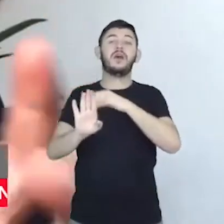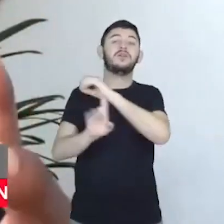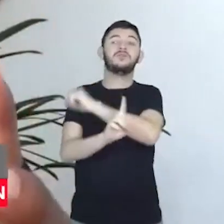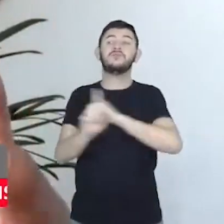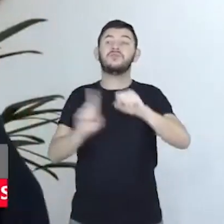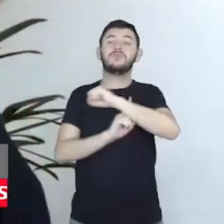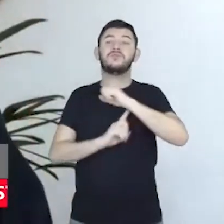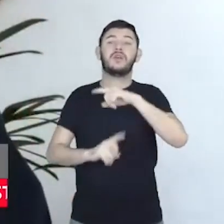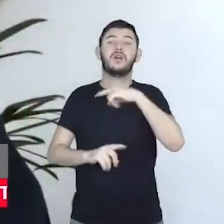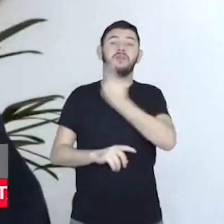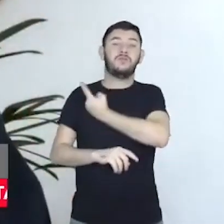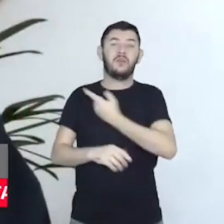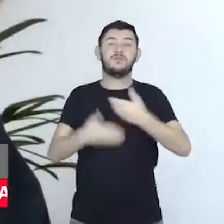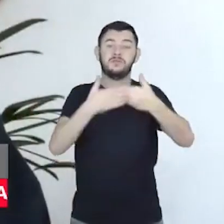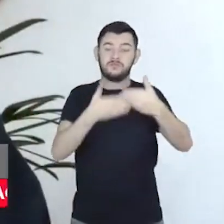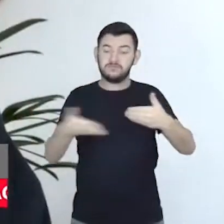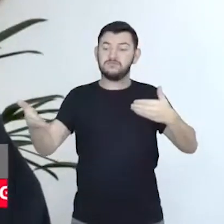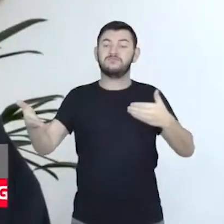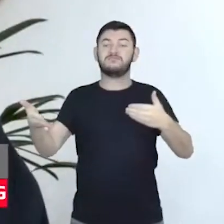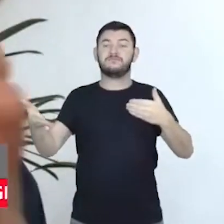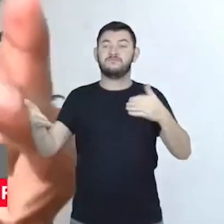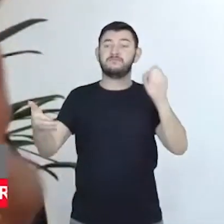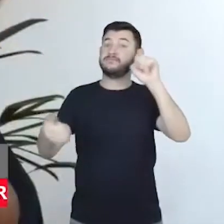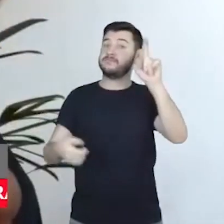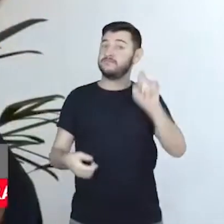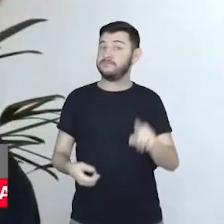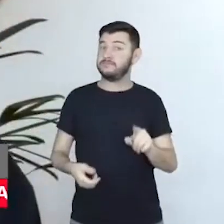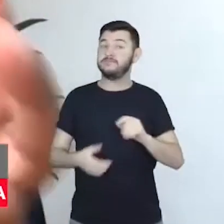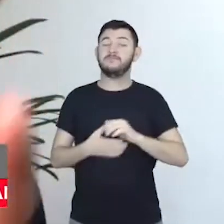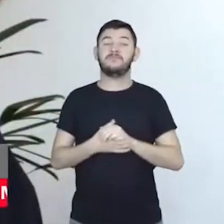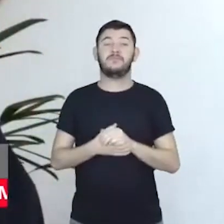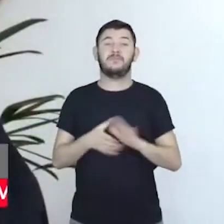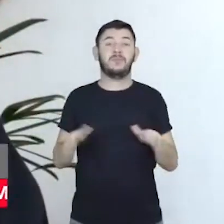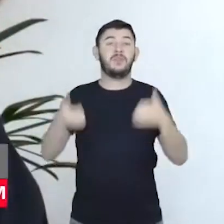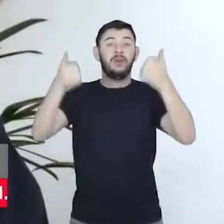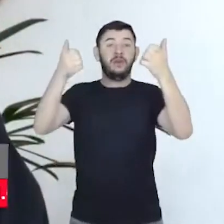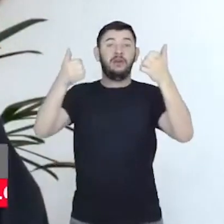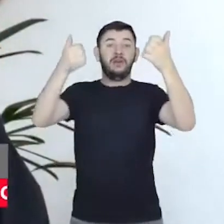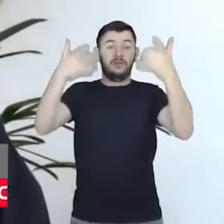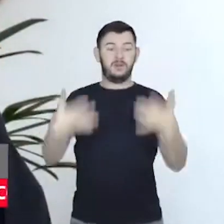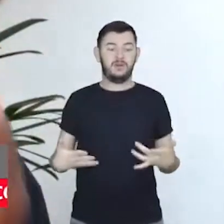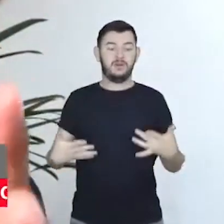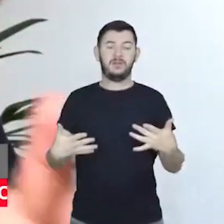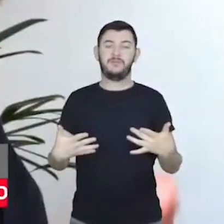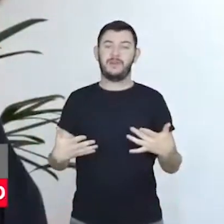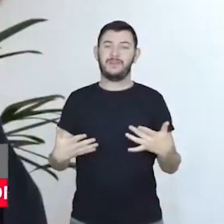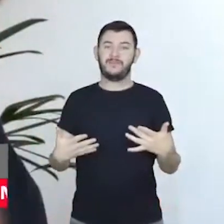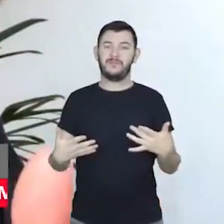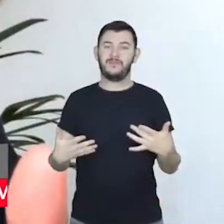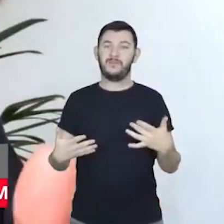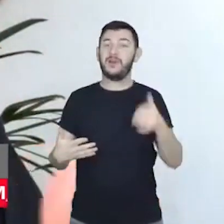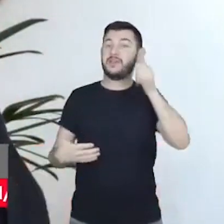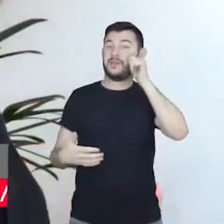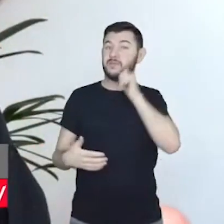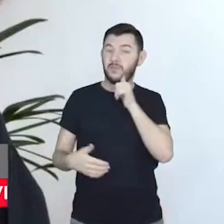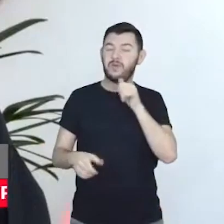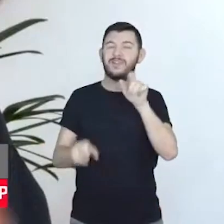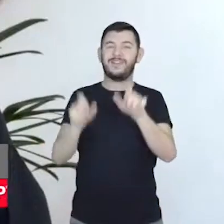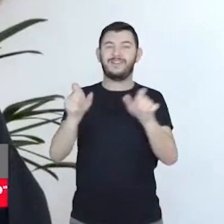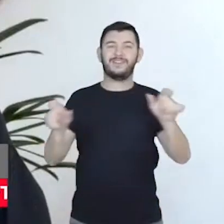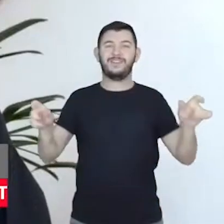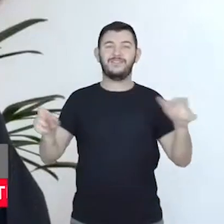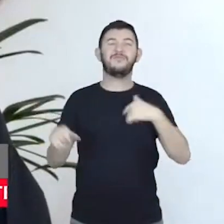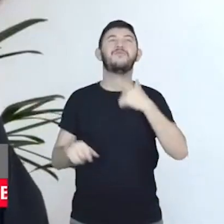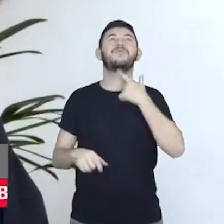sociedade seremos. E aí eu digo que isso deve ser um encorajador para todas as mulheres que desejam